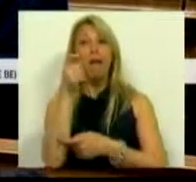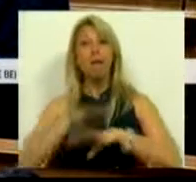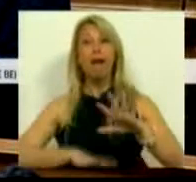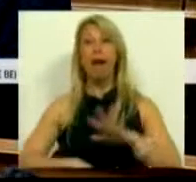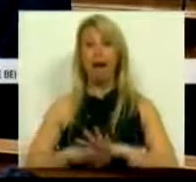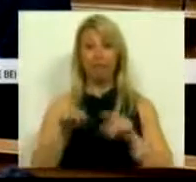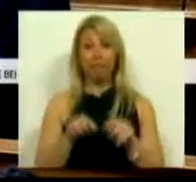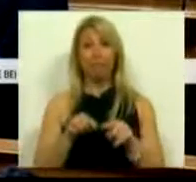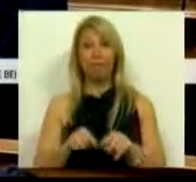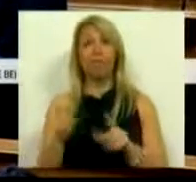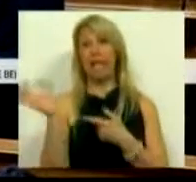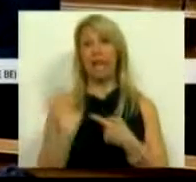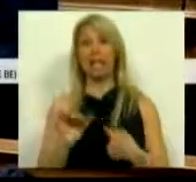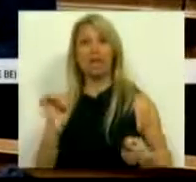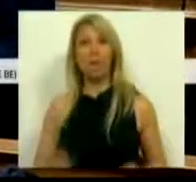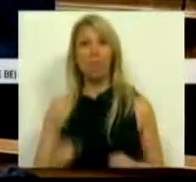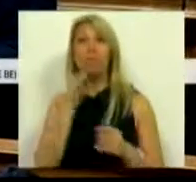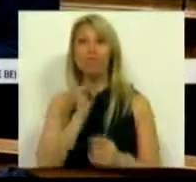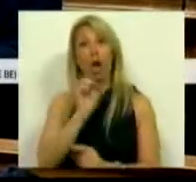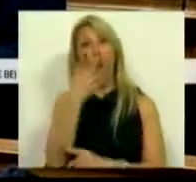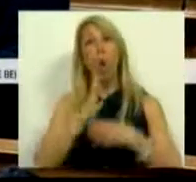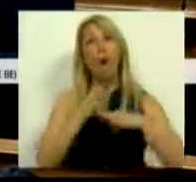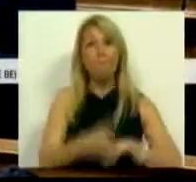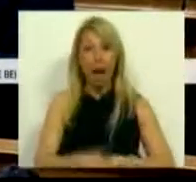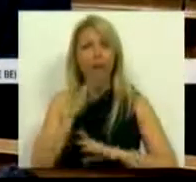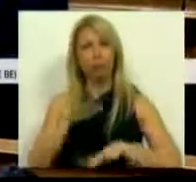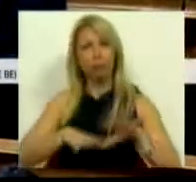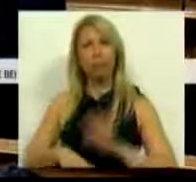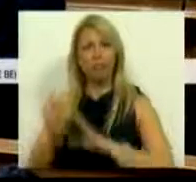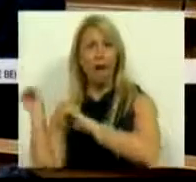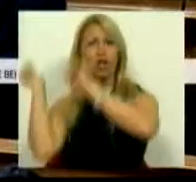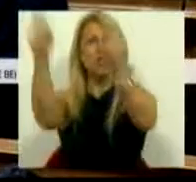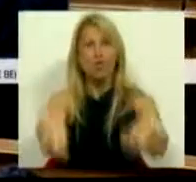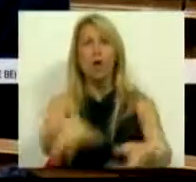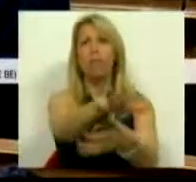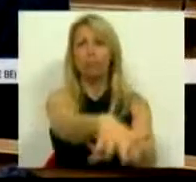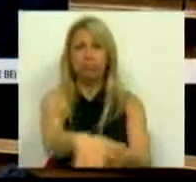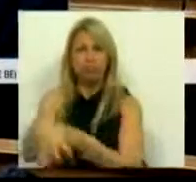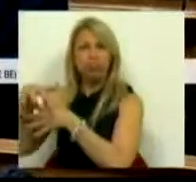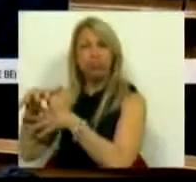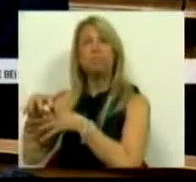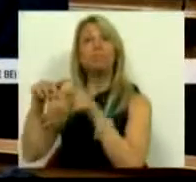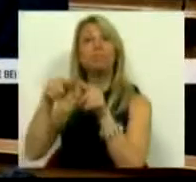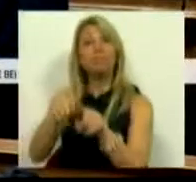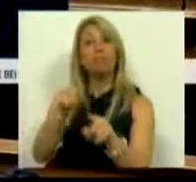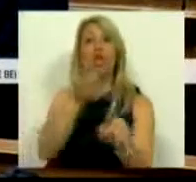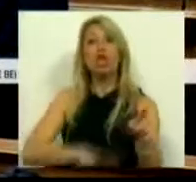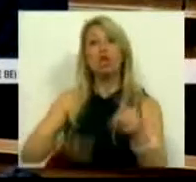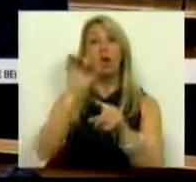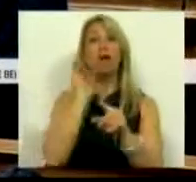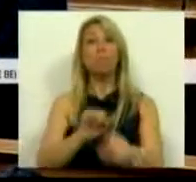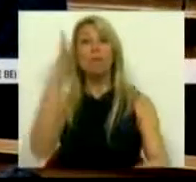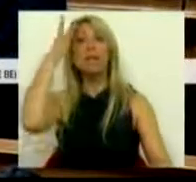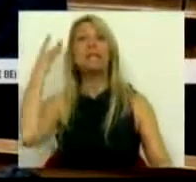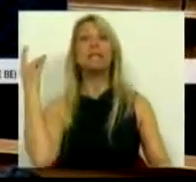a partir da terra ou da própria embarcação, sendo prática na faixa compreendida entre Sesimbra e Espinho e